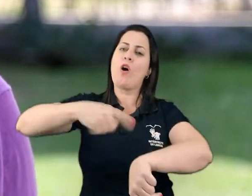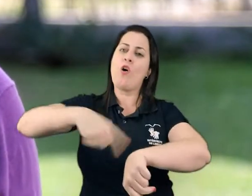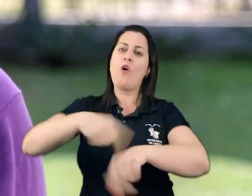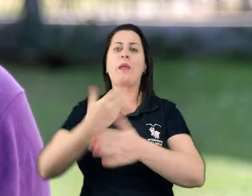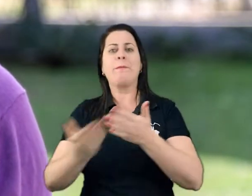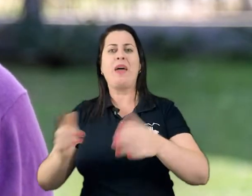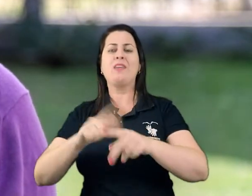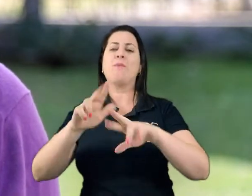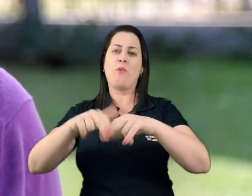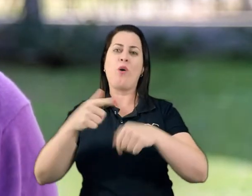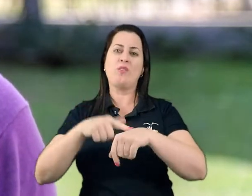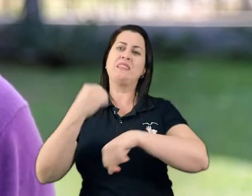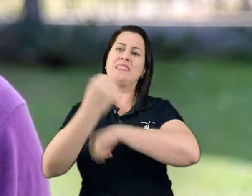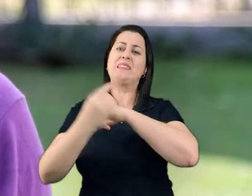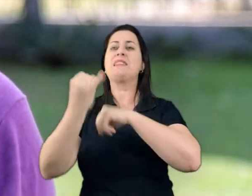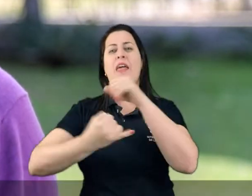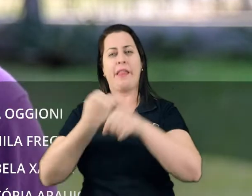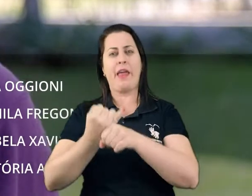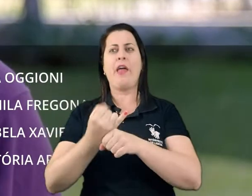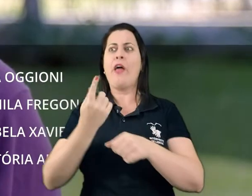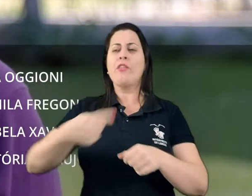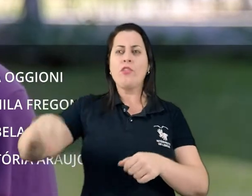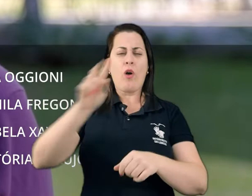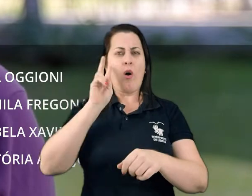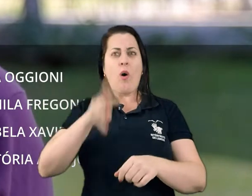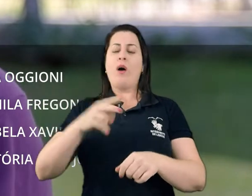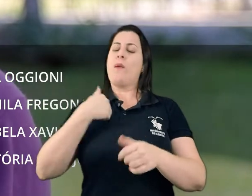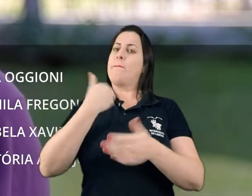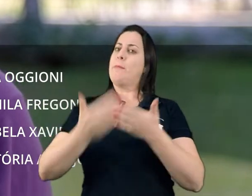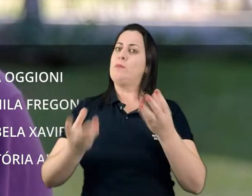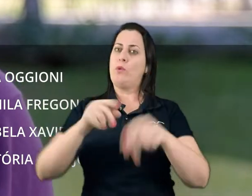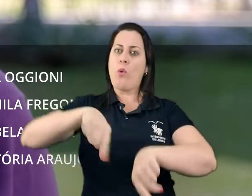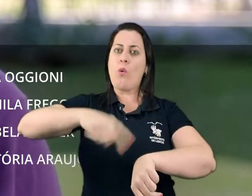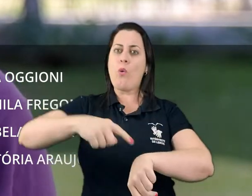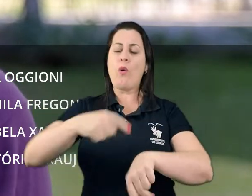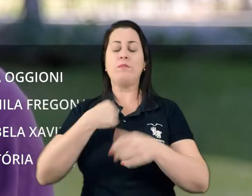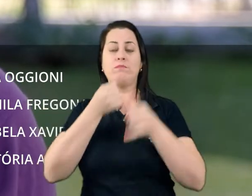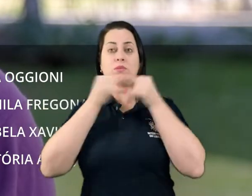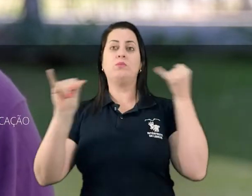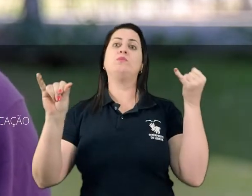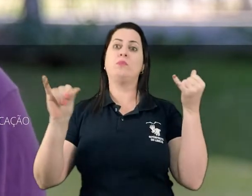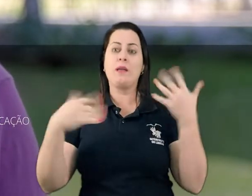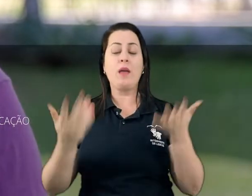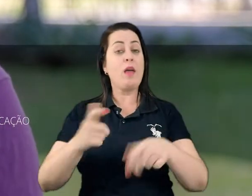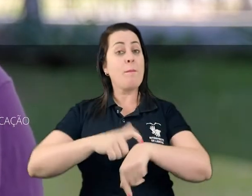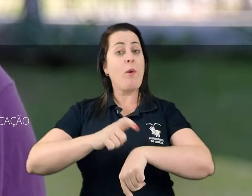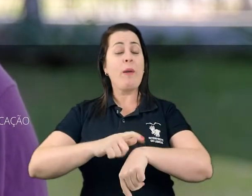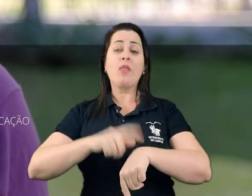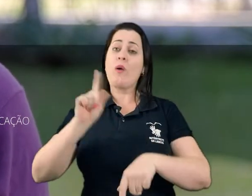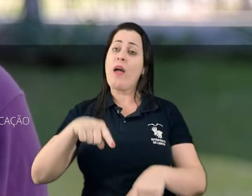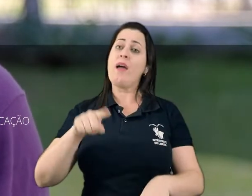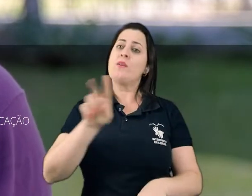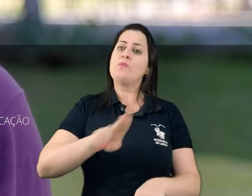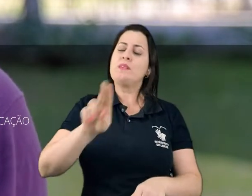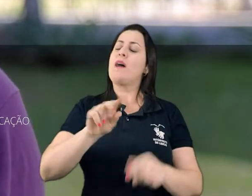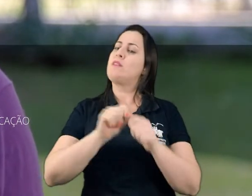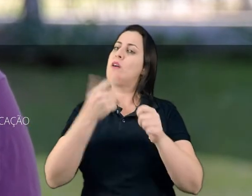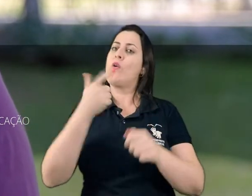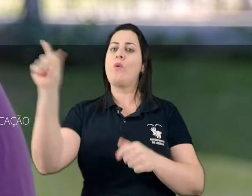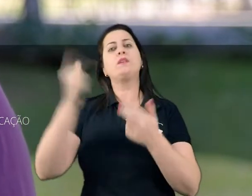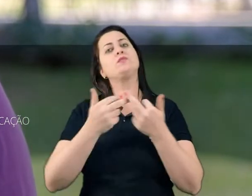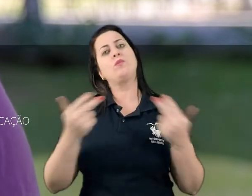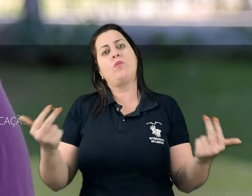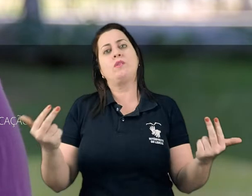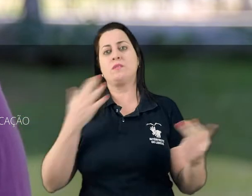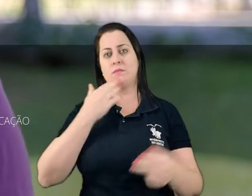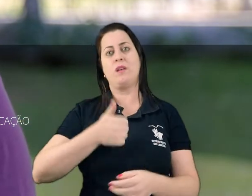noção de que passa tantas horas assim quando a gente percebe a gente até ficar em choque Mas eu sinto que eu consigo aproveitar momentos para